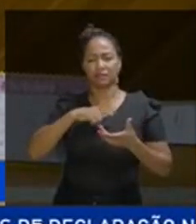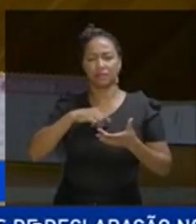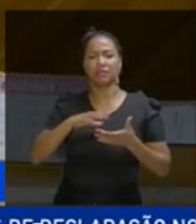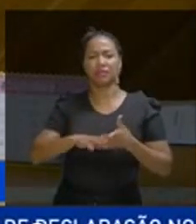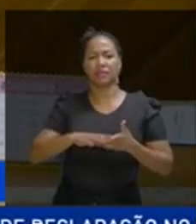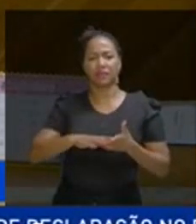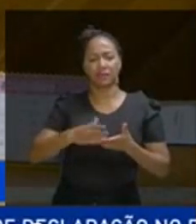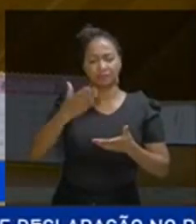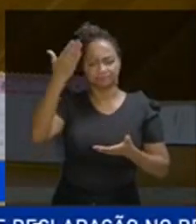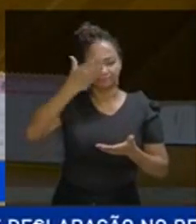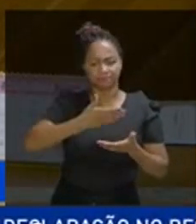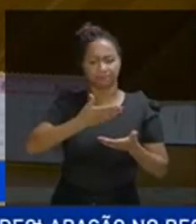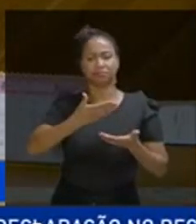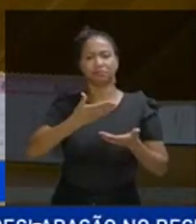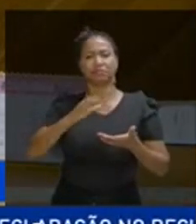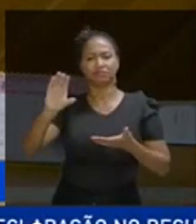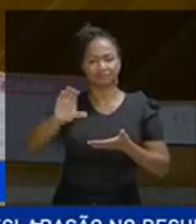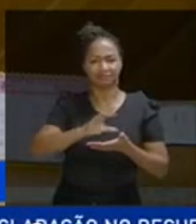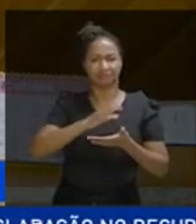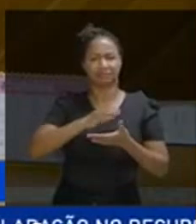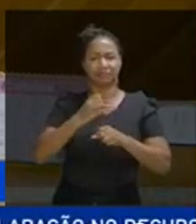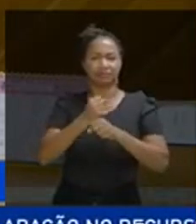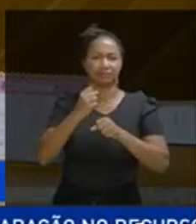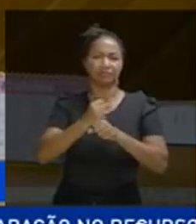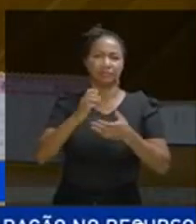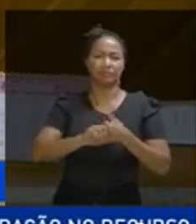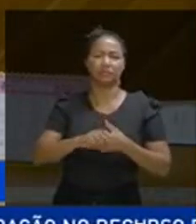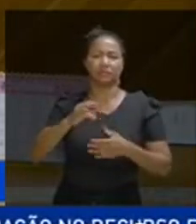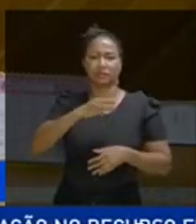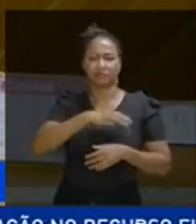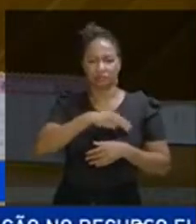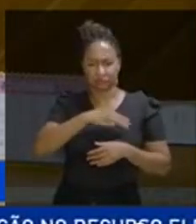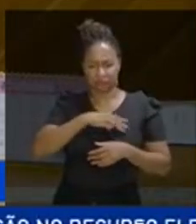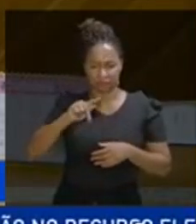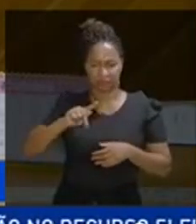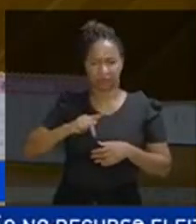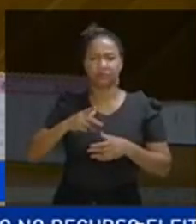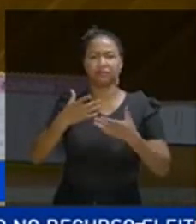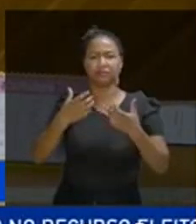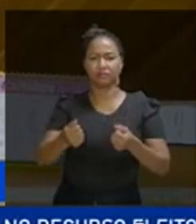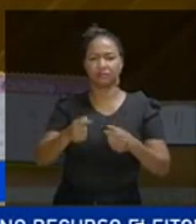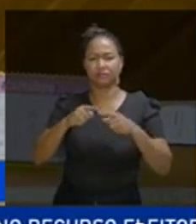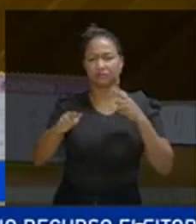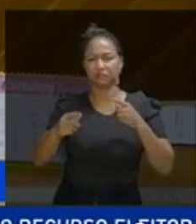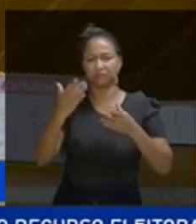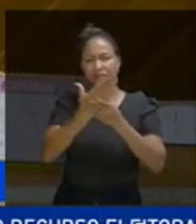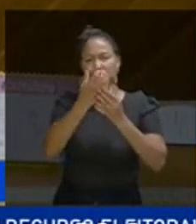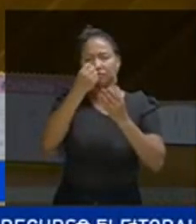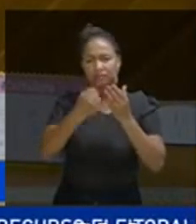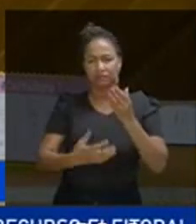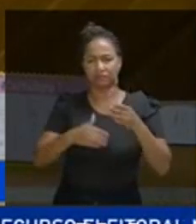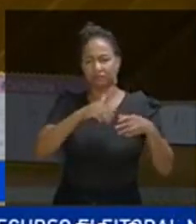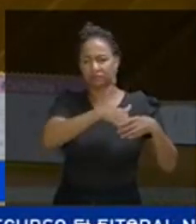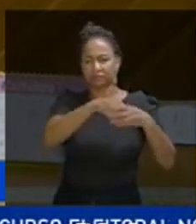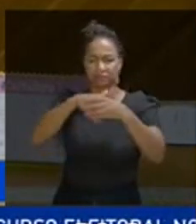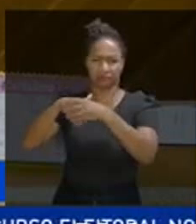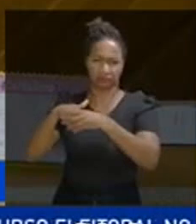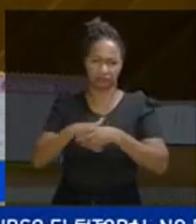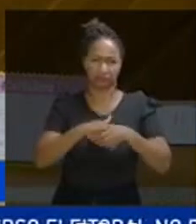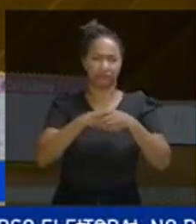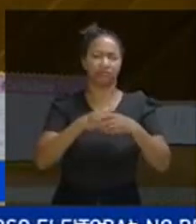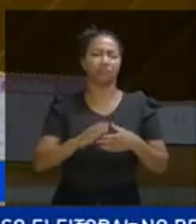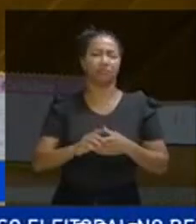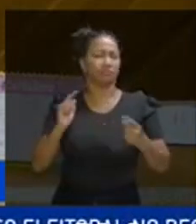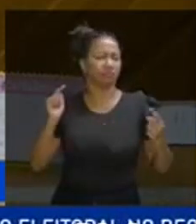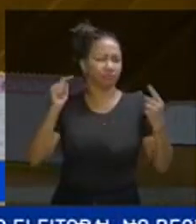quitação eleitoral, e o Ministério Público Eleitoral, encontra razões, defendeu o desprovimento dos embargos, sustentando que o acórdão atacado